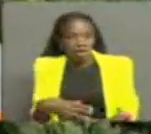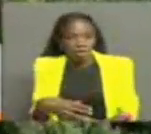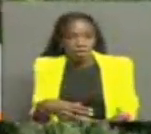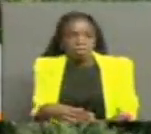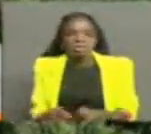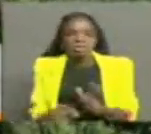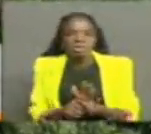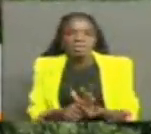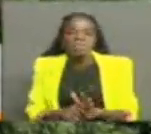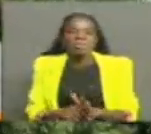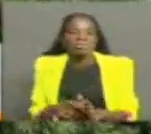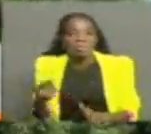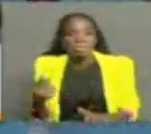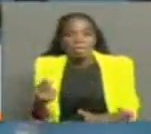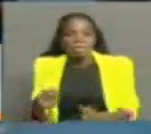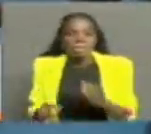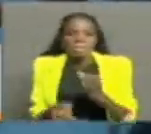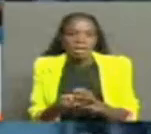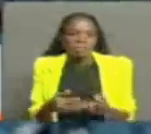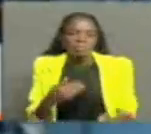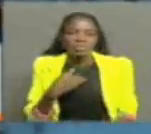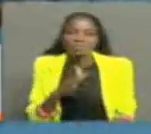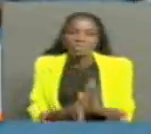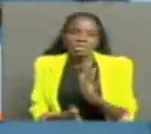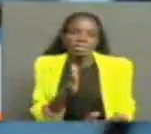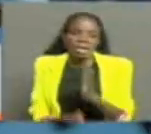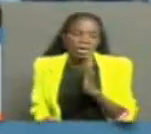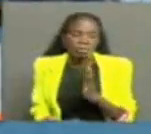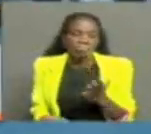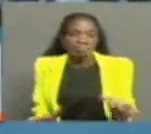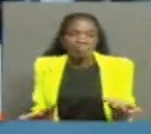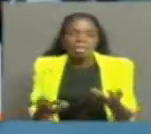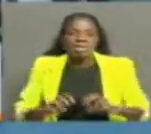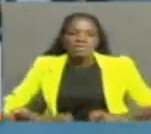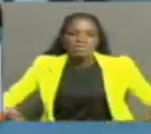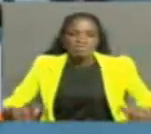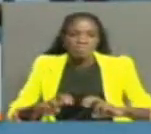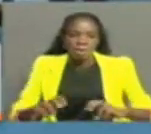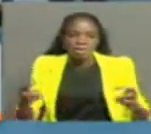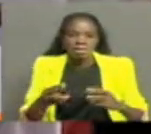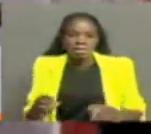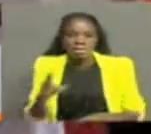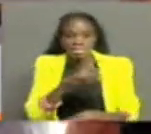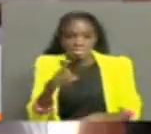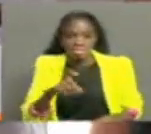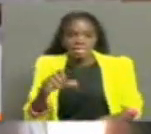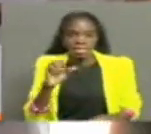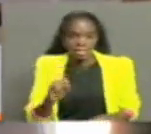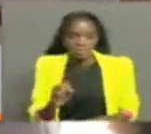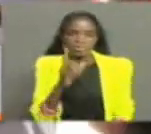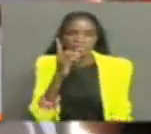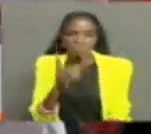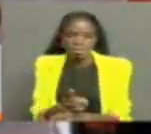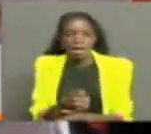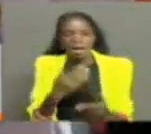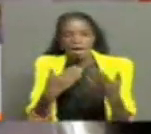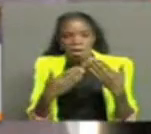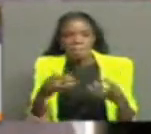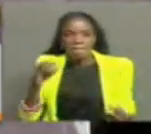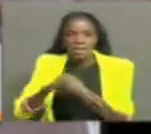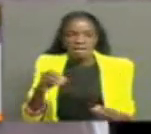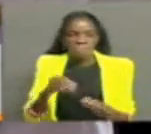dos dinheiros, não tem banco. Já no encontro com os militantes no Zango, Bento exigiu mais